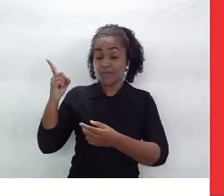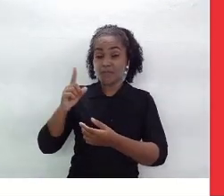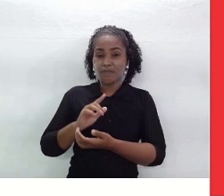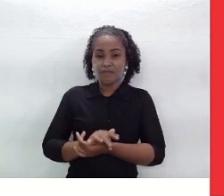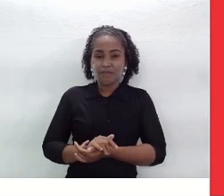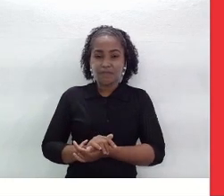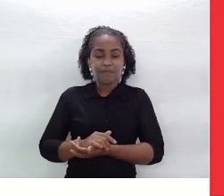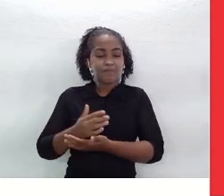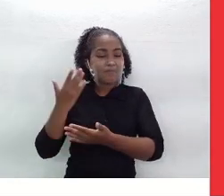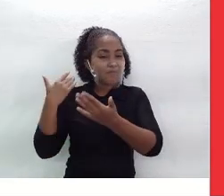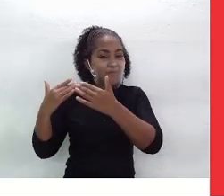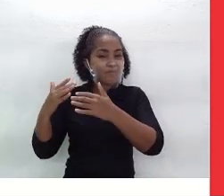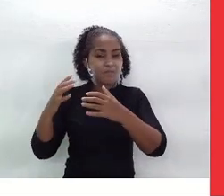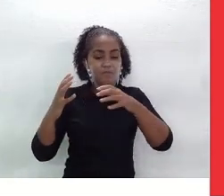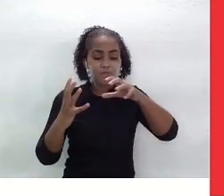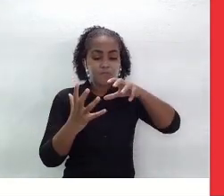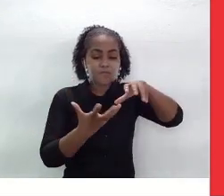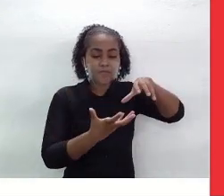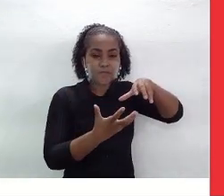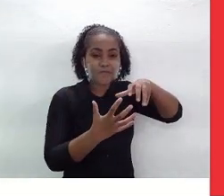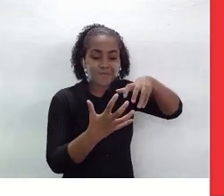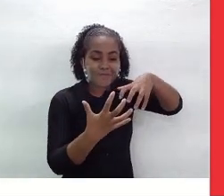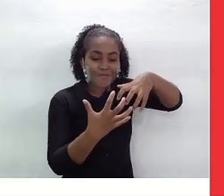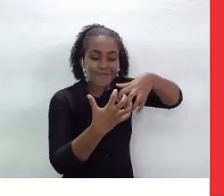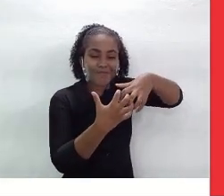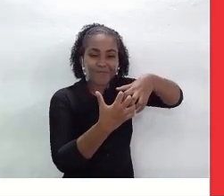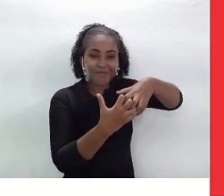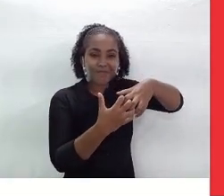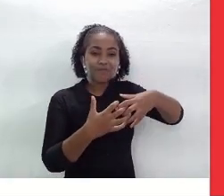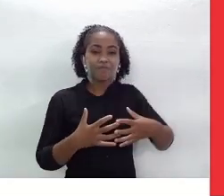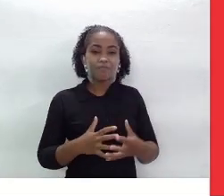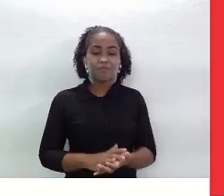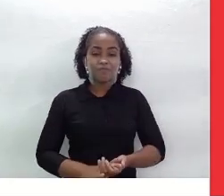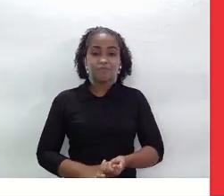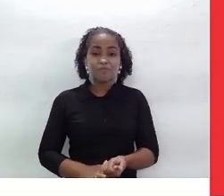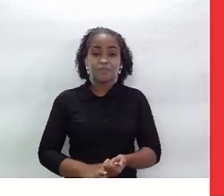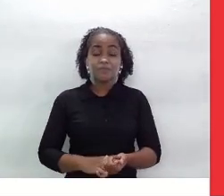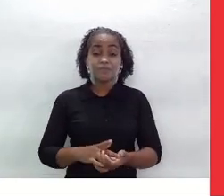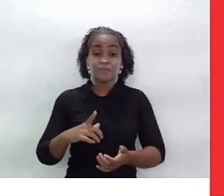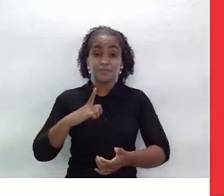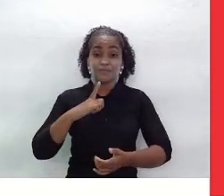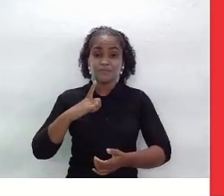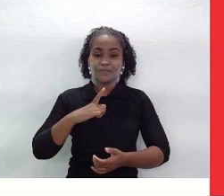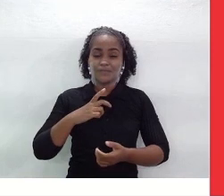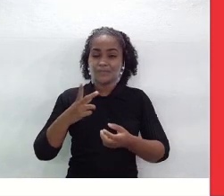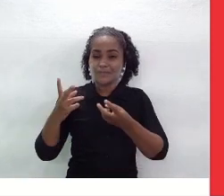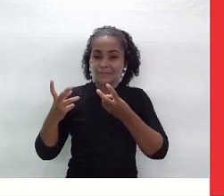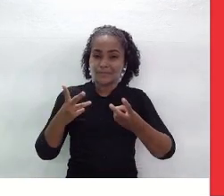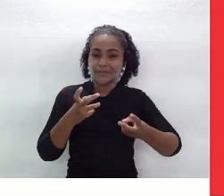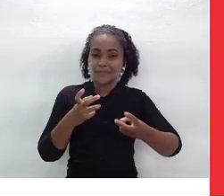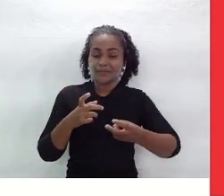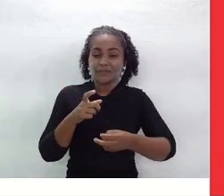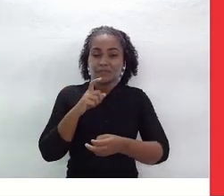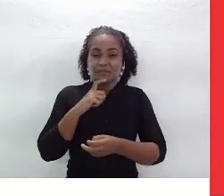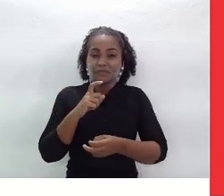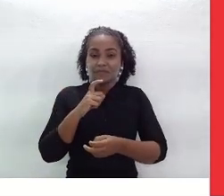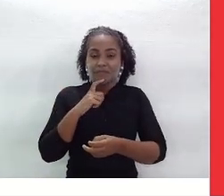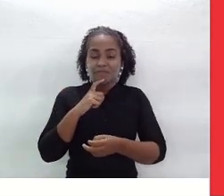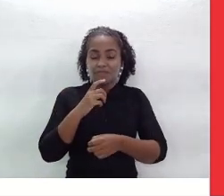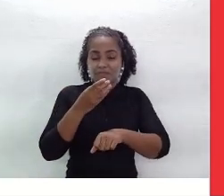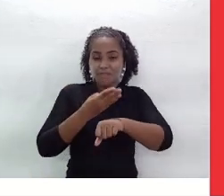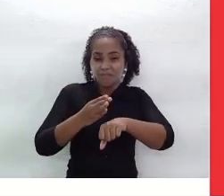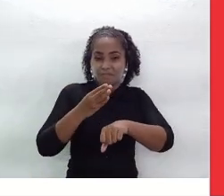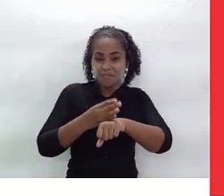os continentes eles eram juntos, você pode observar na telinha que é a parte mais fria, que está de branco, que é